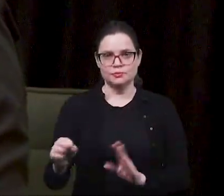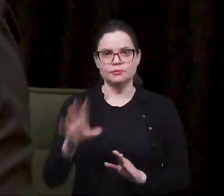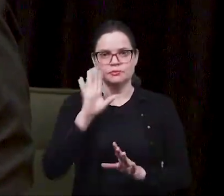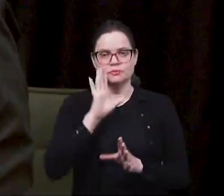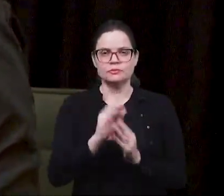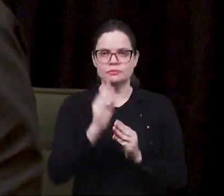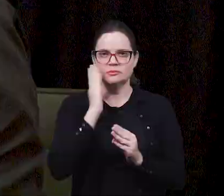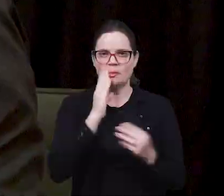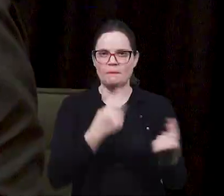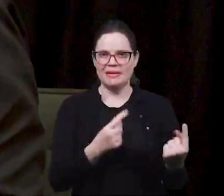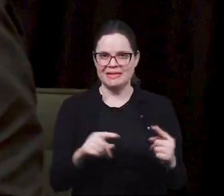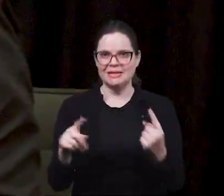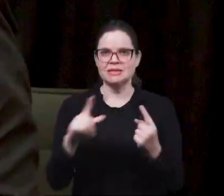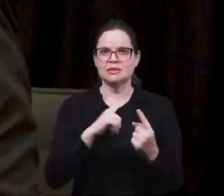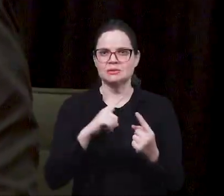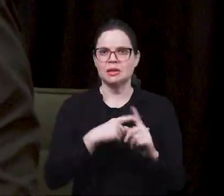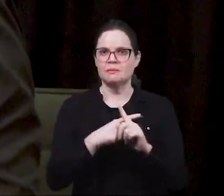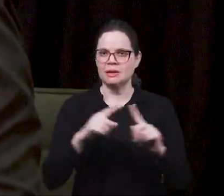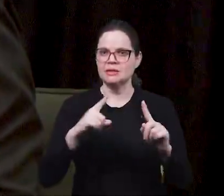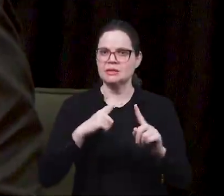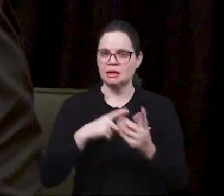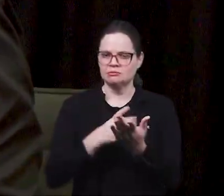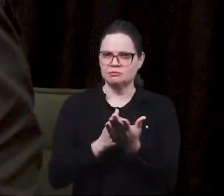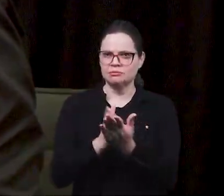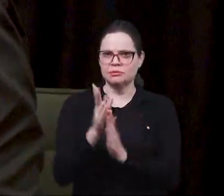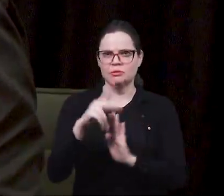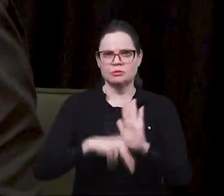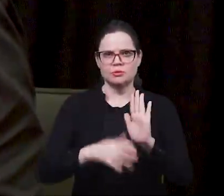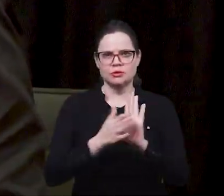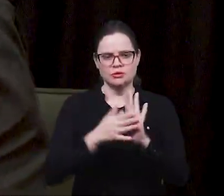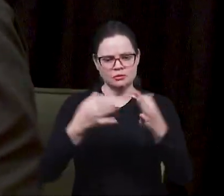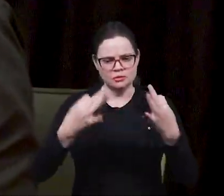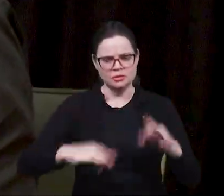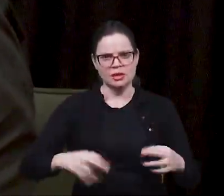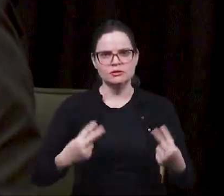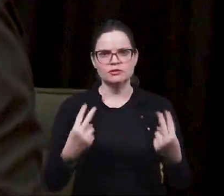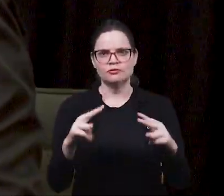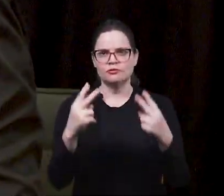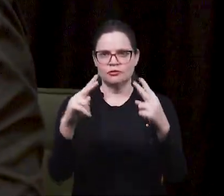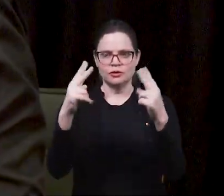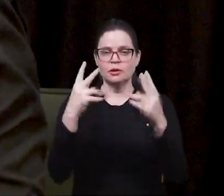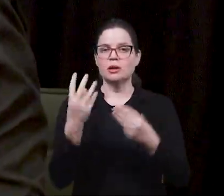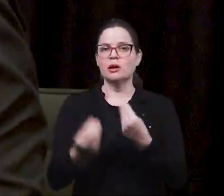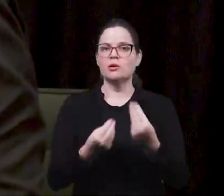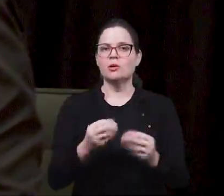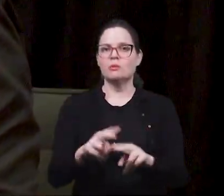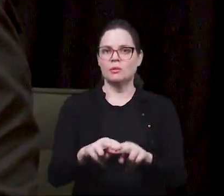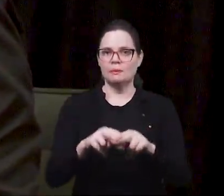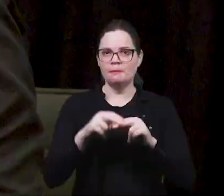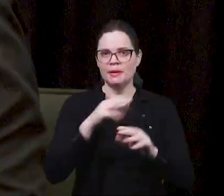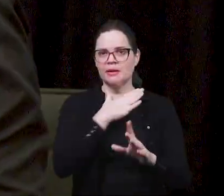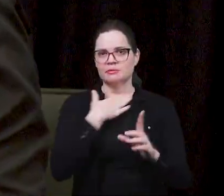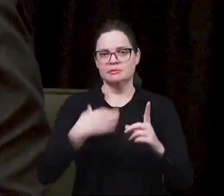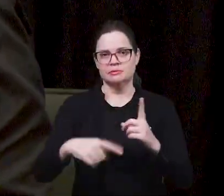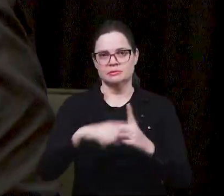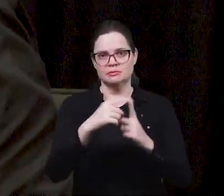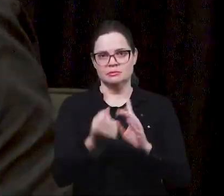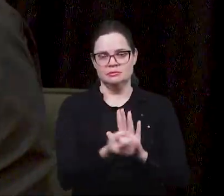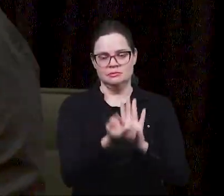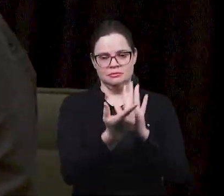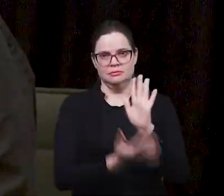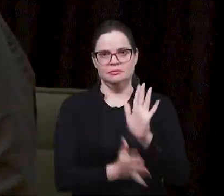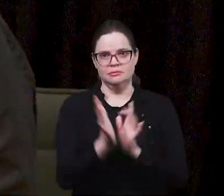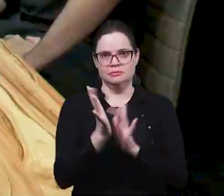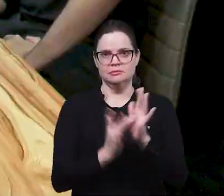certo de vitória, que é a mesma vitória que o Senhor teve quando venceu o mundo. Vitória através do caminho da cruz no sacrifício do